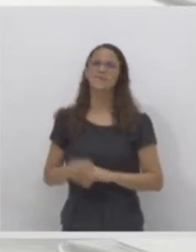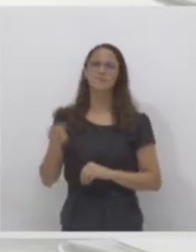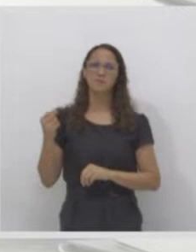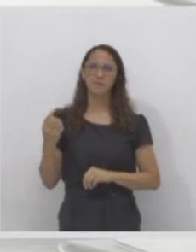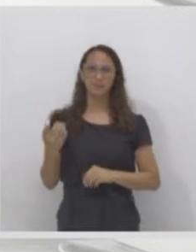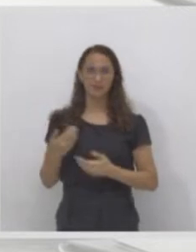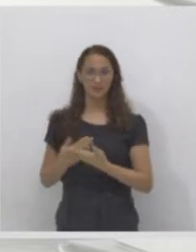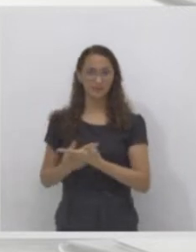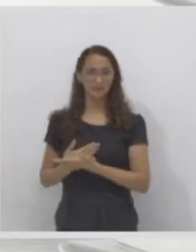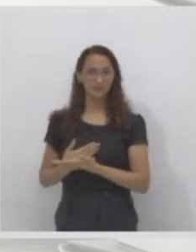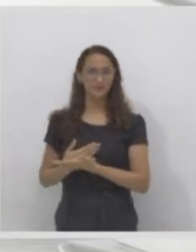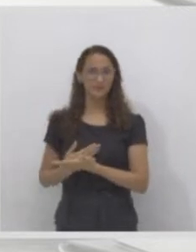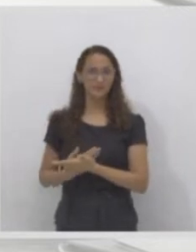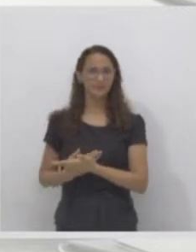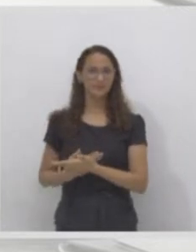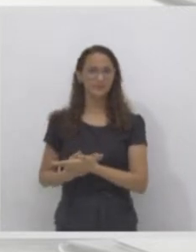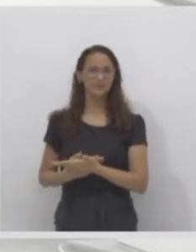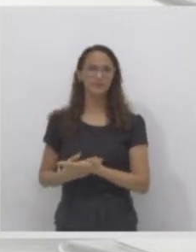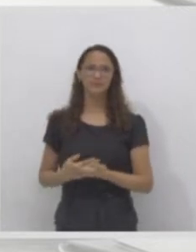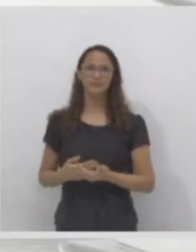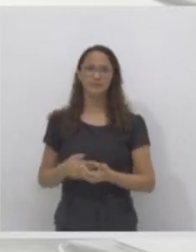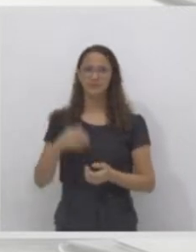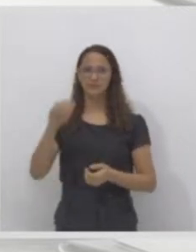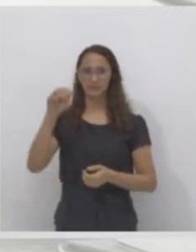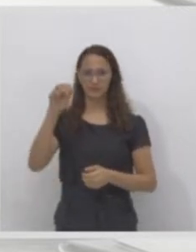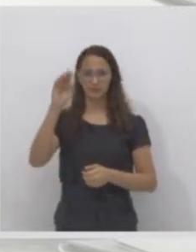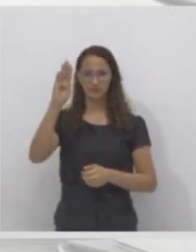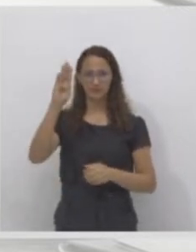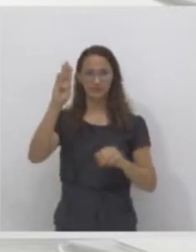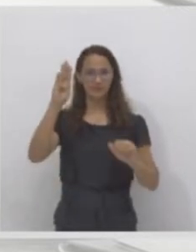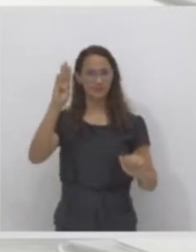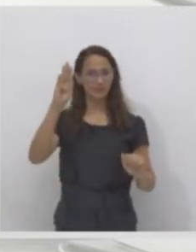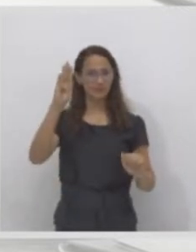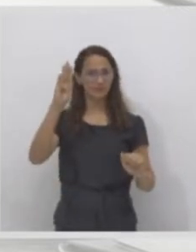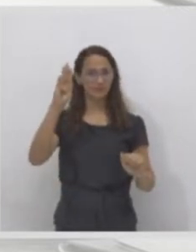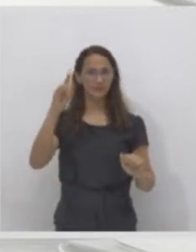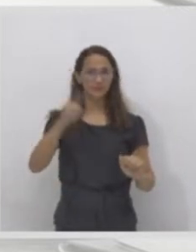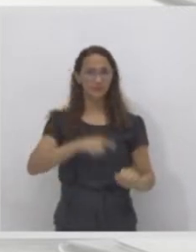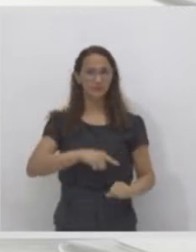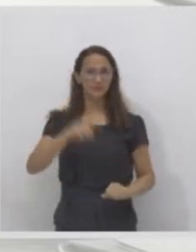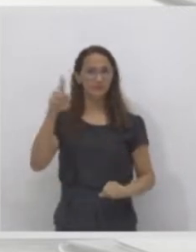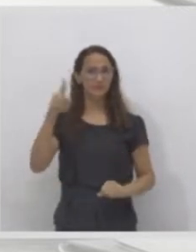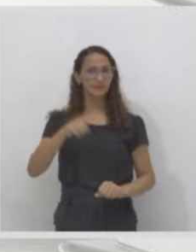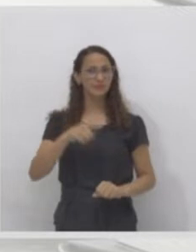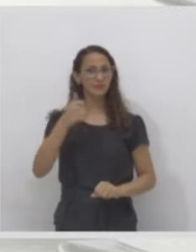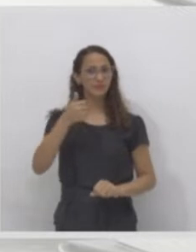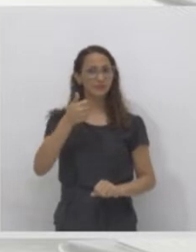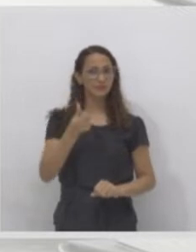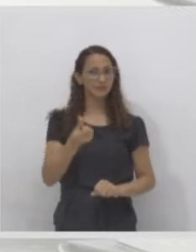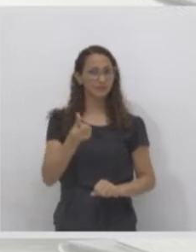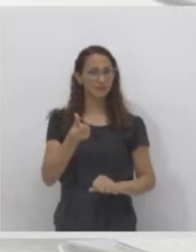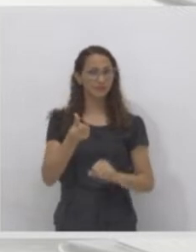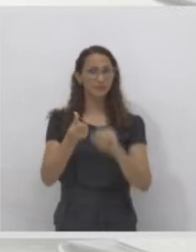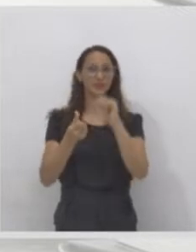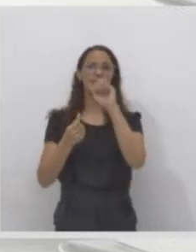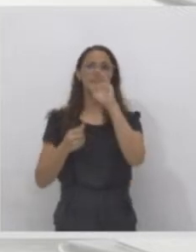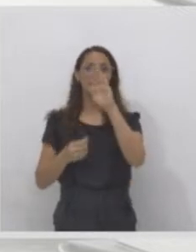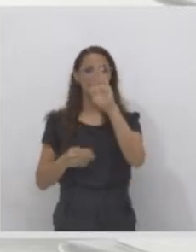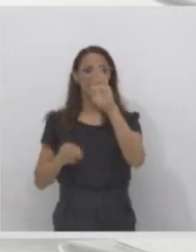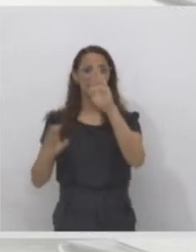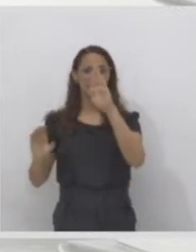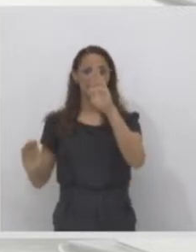segmento AB medindo 16 centímetros. Já no segmento BC, ele